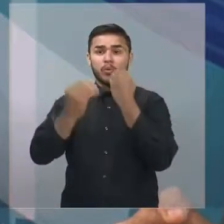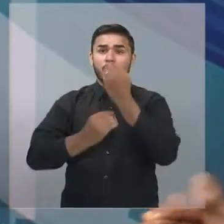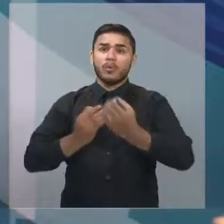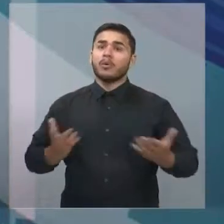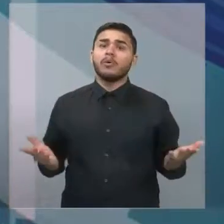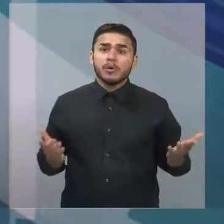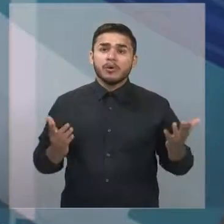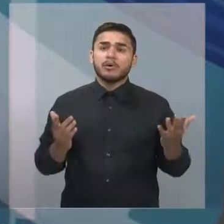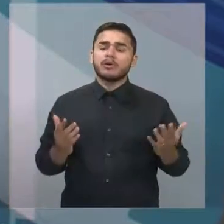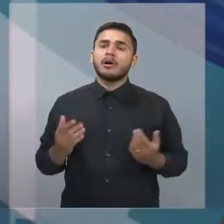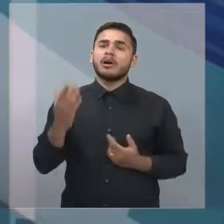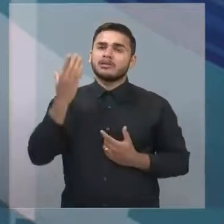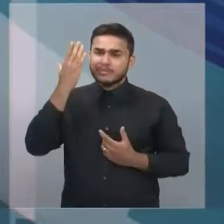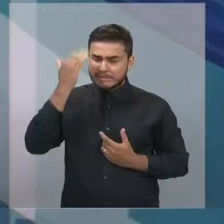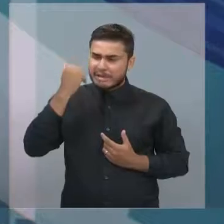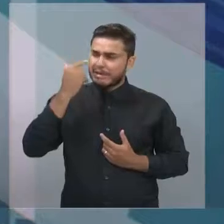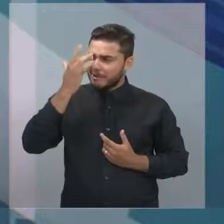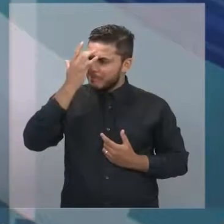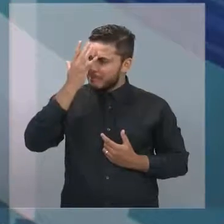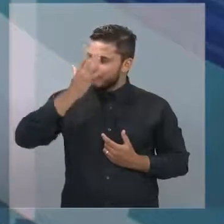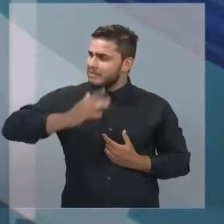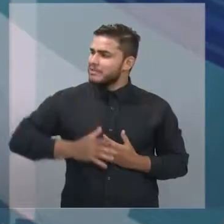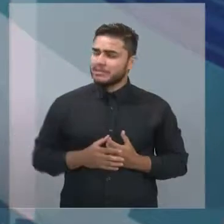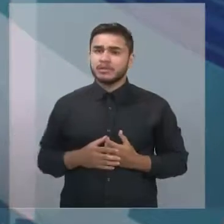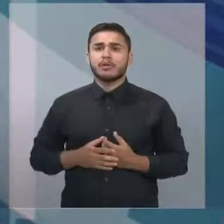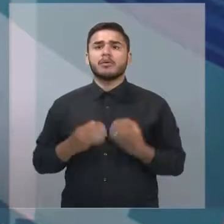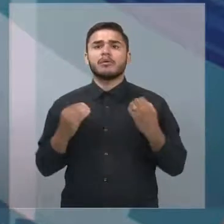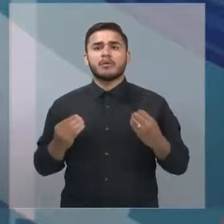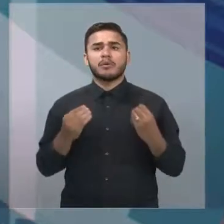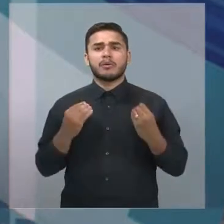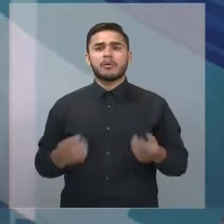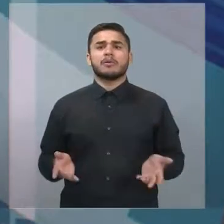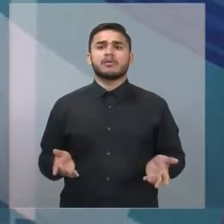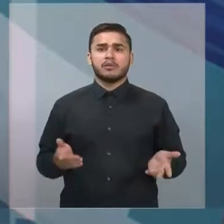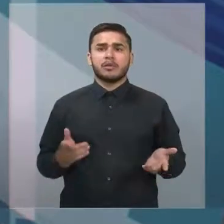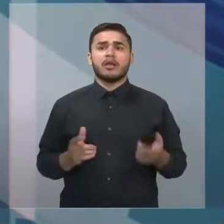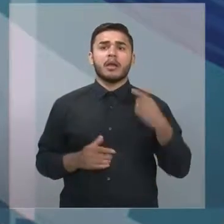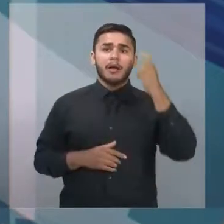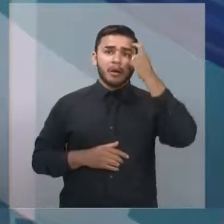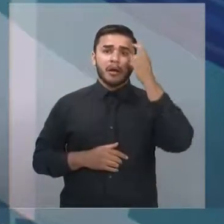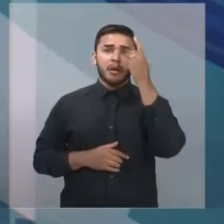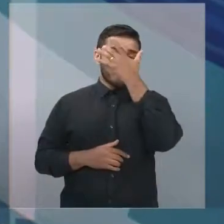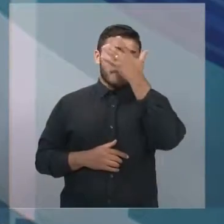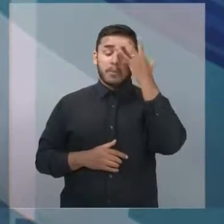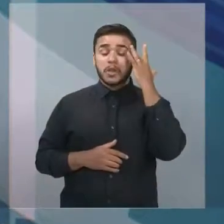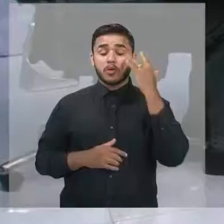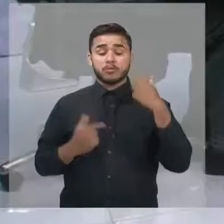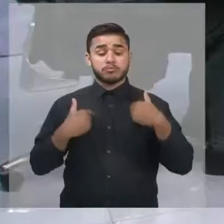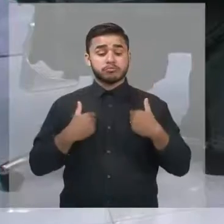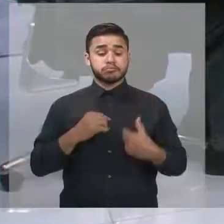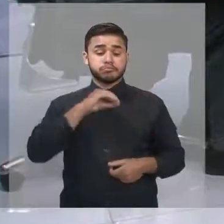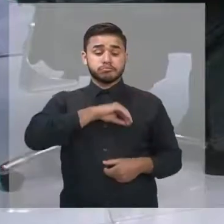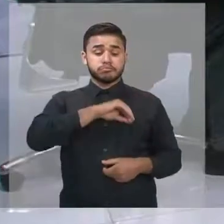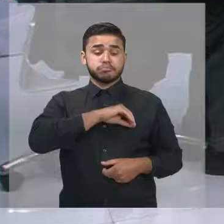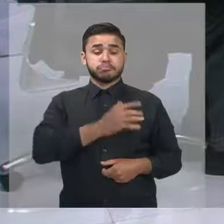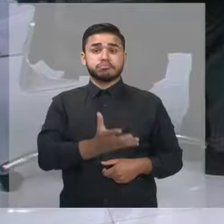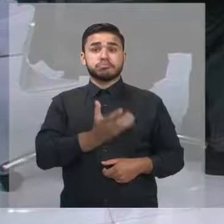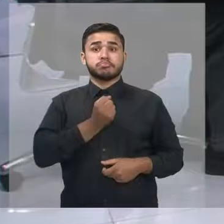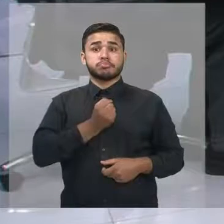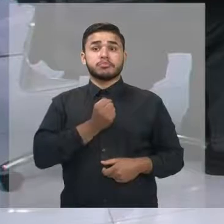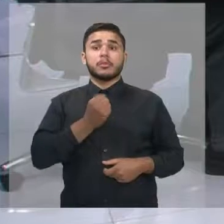também, e que é feita pela influência do poder de quem se